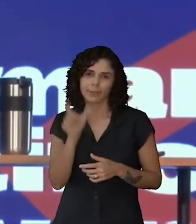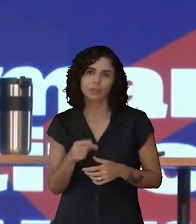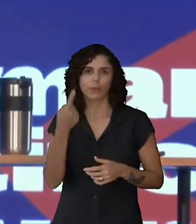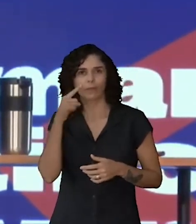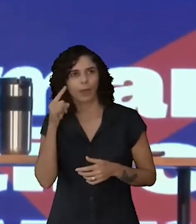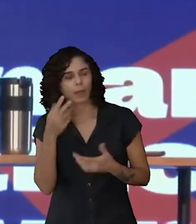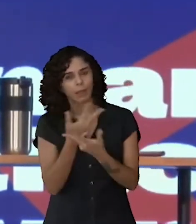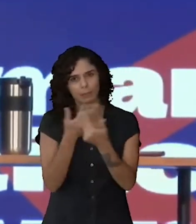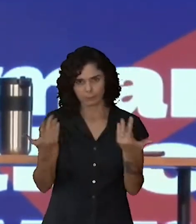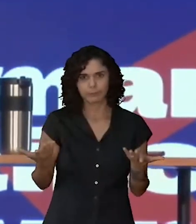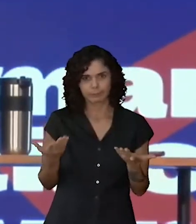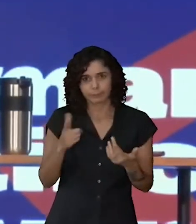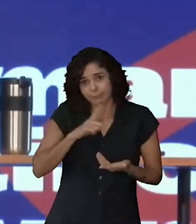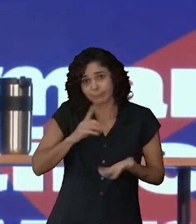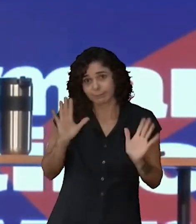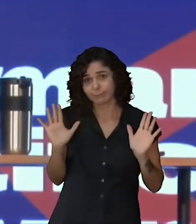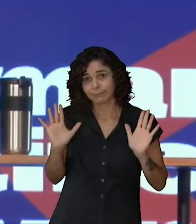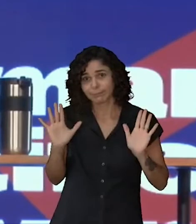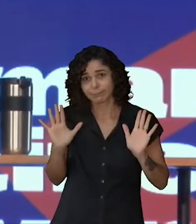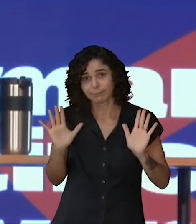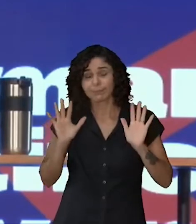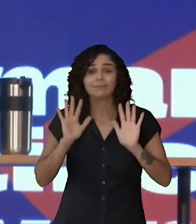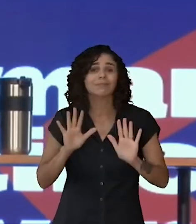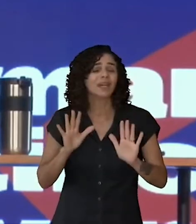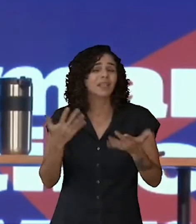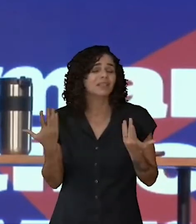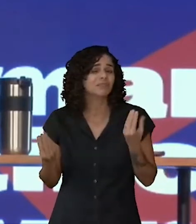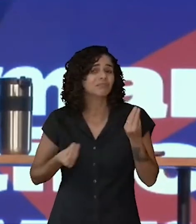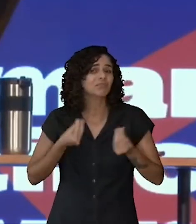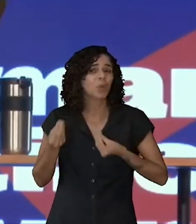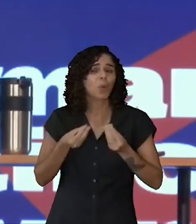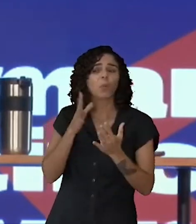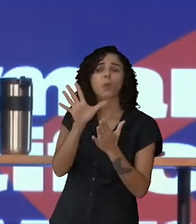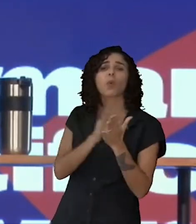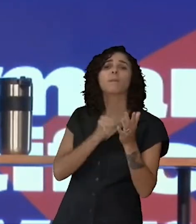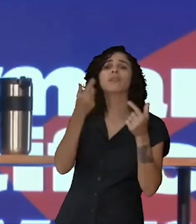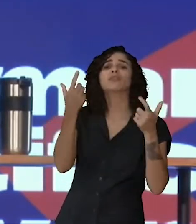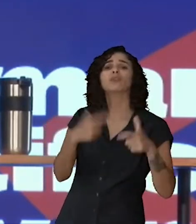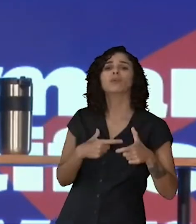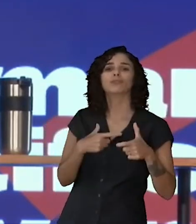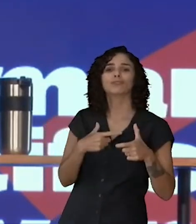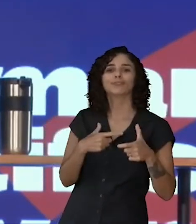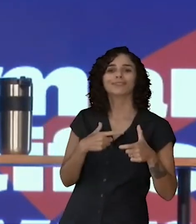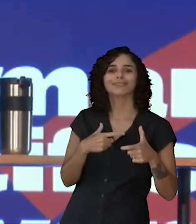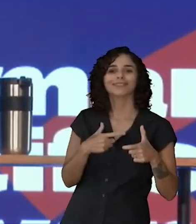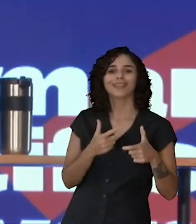Mas onde eles se inspiram? Naqueles que são original.